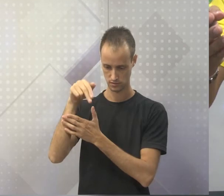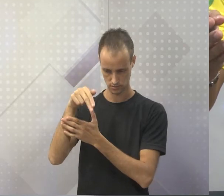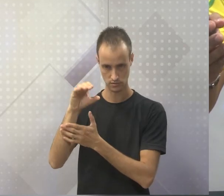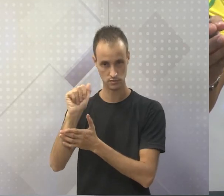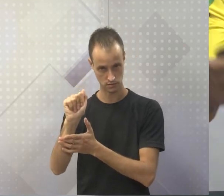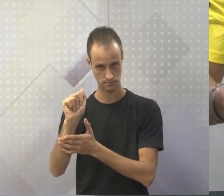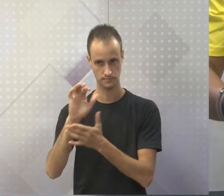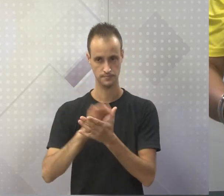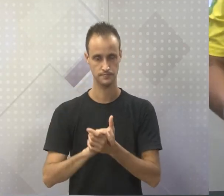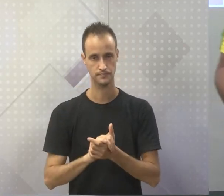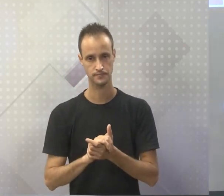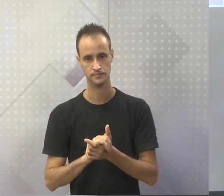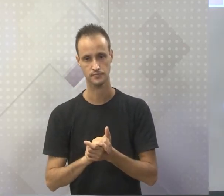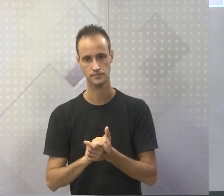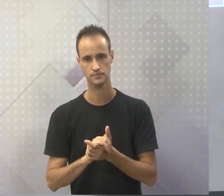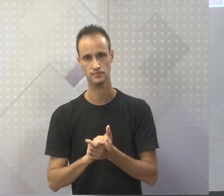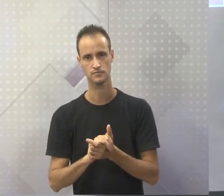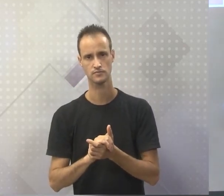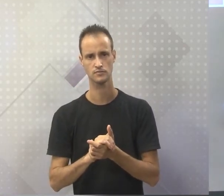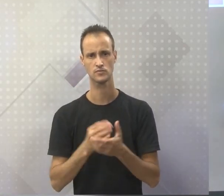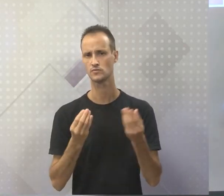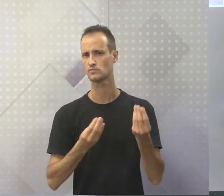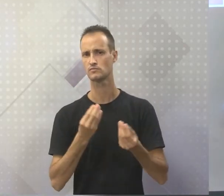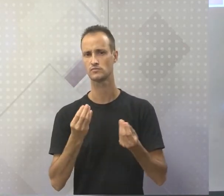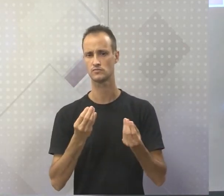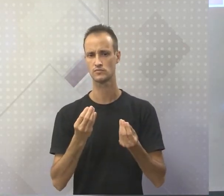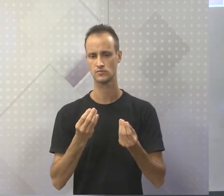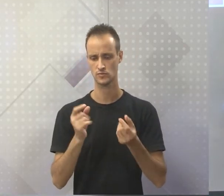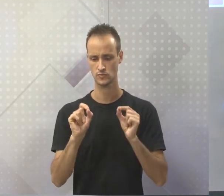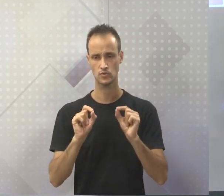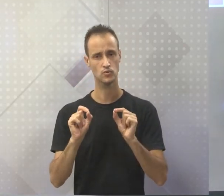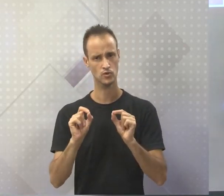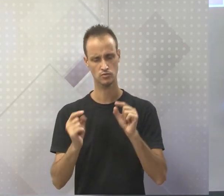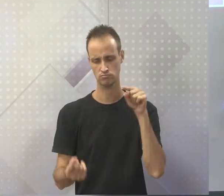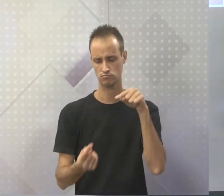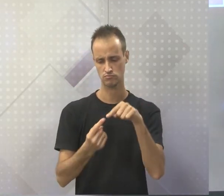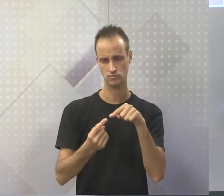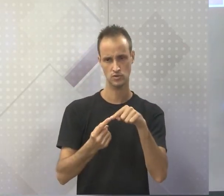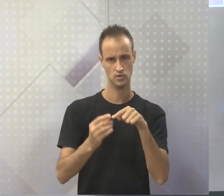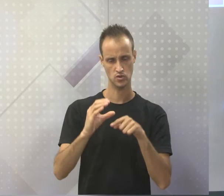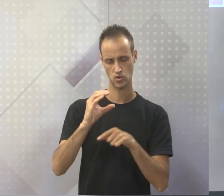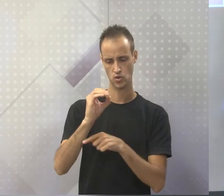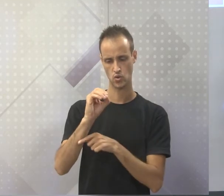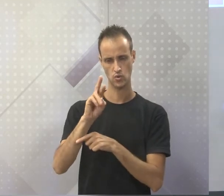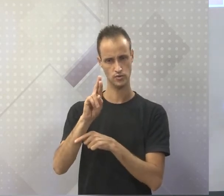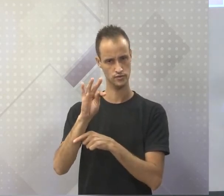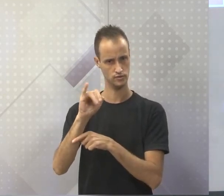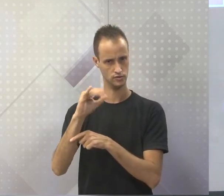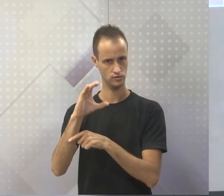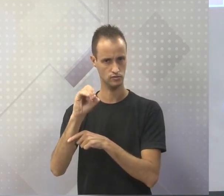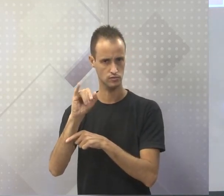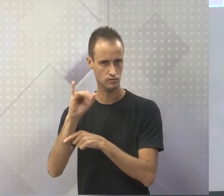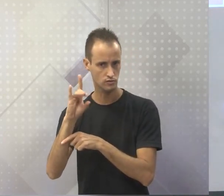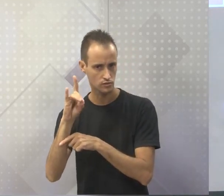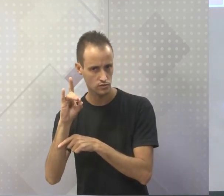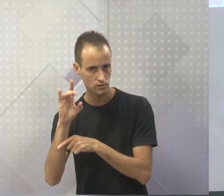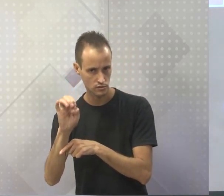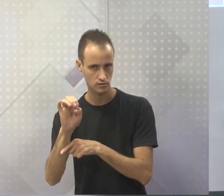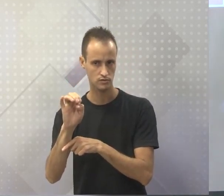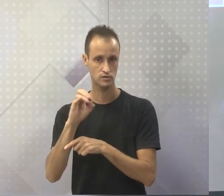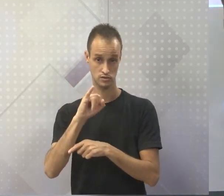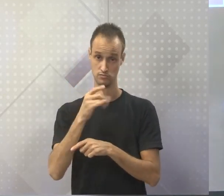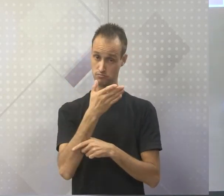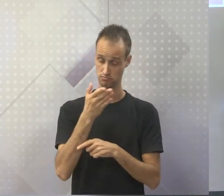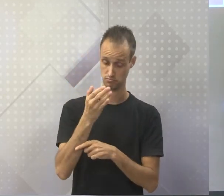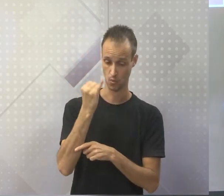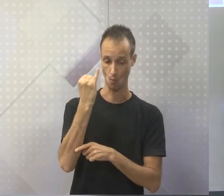Testosterona. Ona, professor, é um corticoide, né? Perfeito. Testosterona é corticoide. Se você é